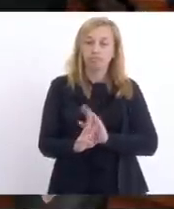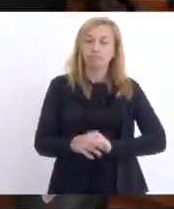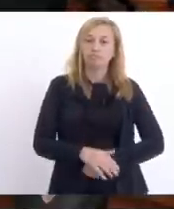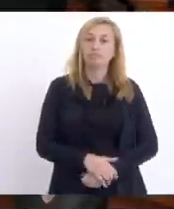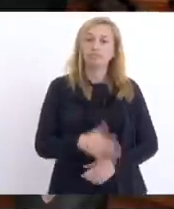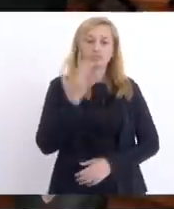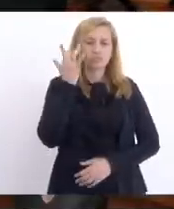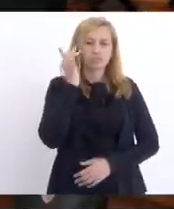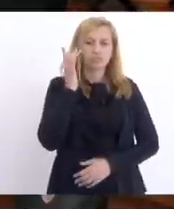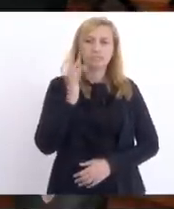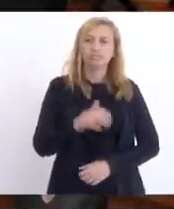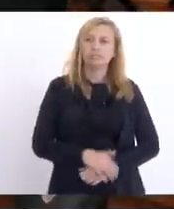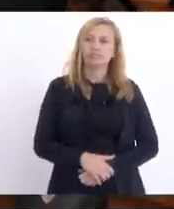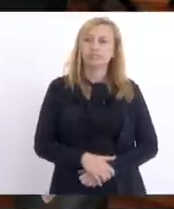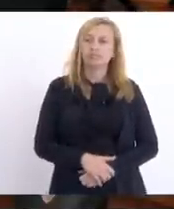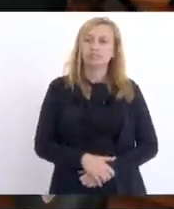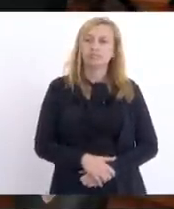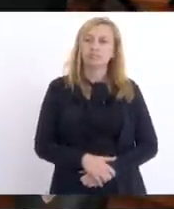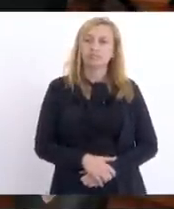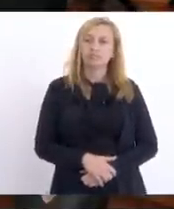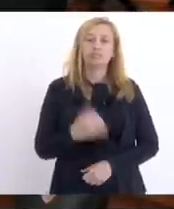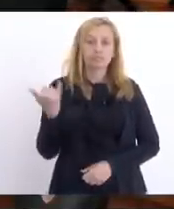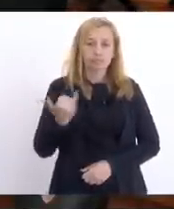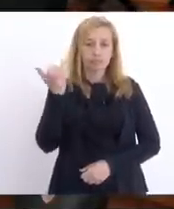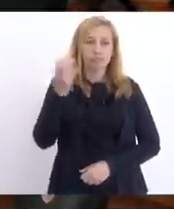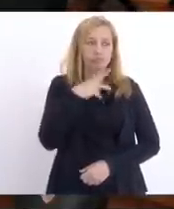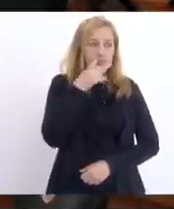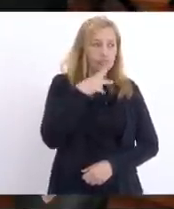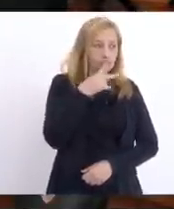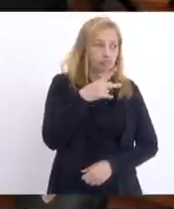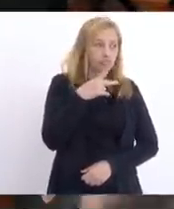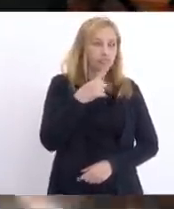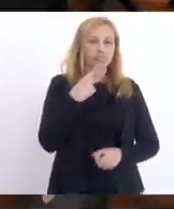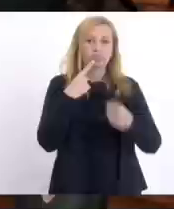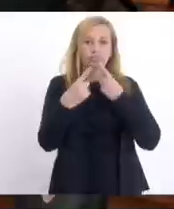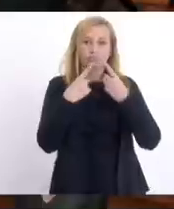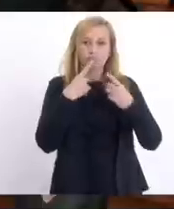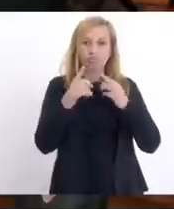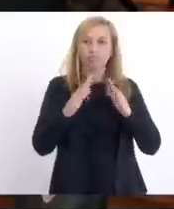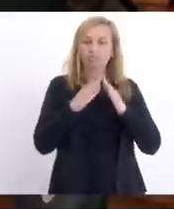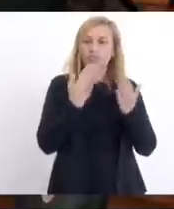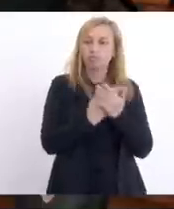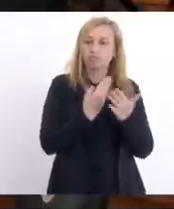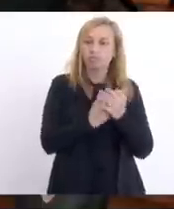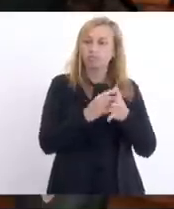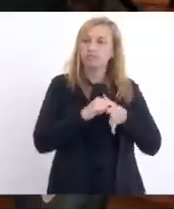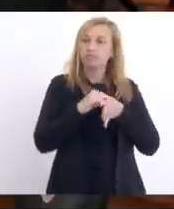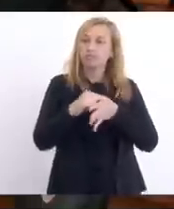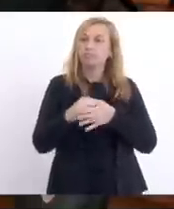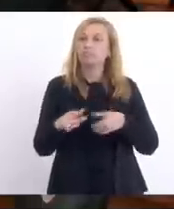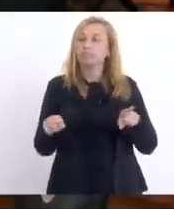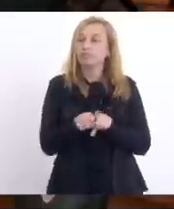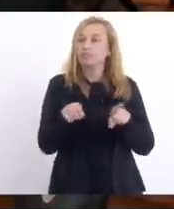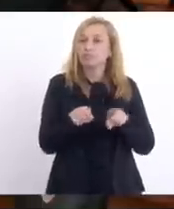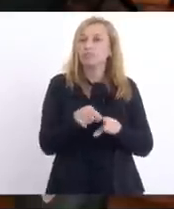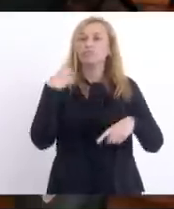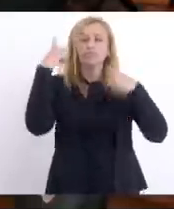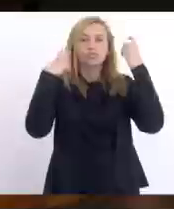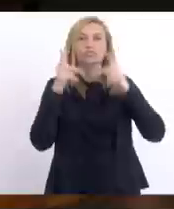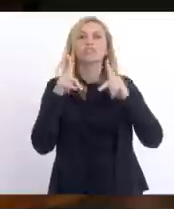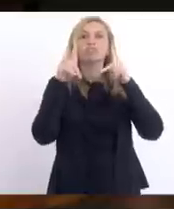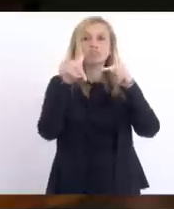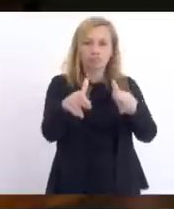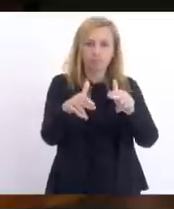acho salutar que façamos esse debate aqui no Colégio de Líderes, mas também fico com a mesma